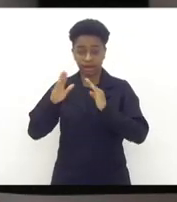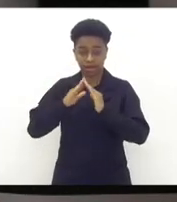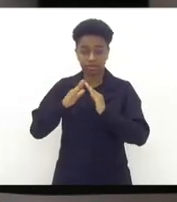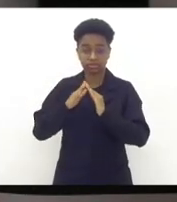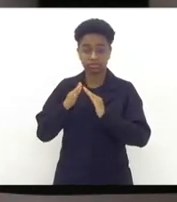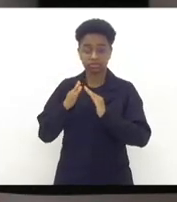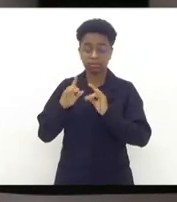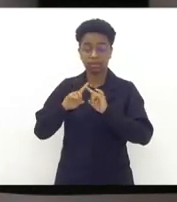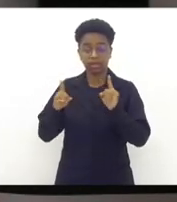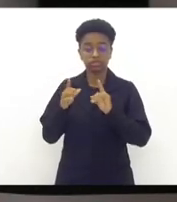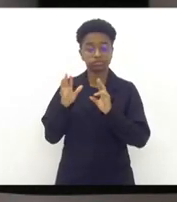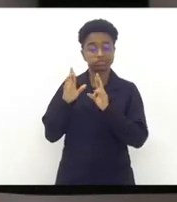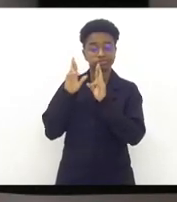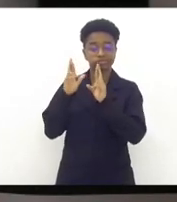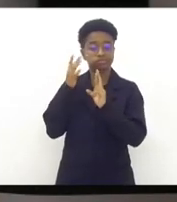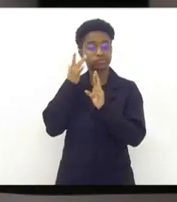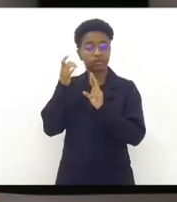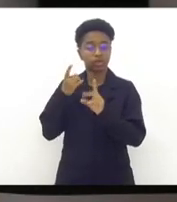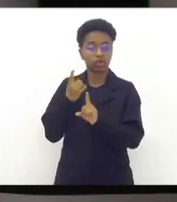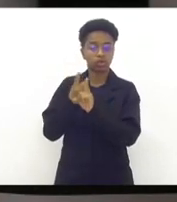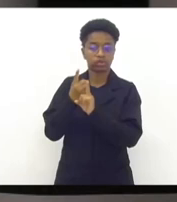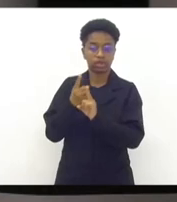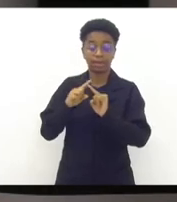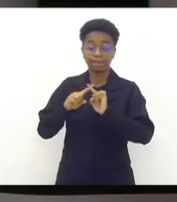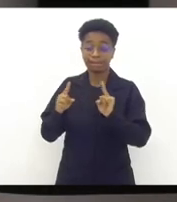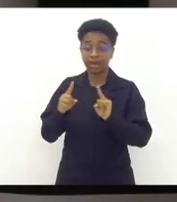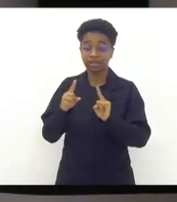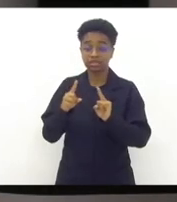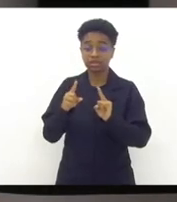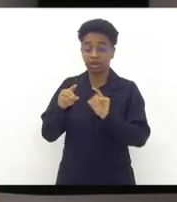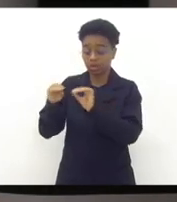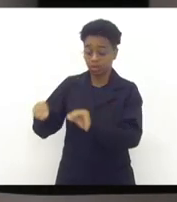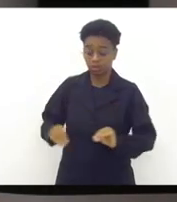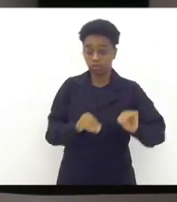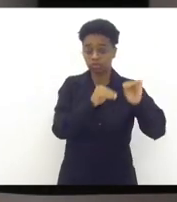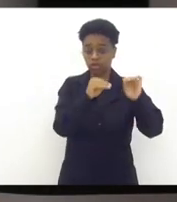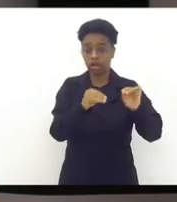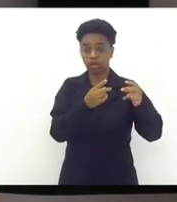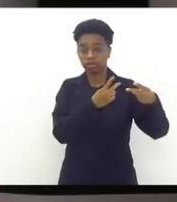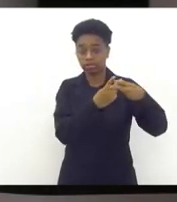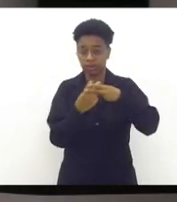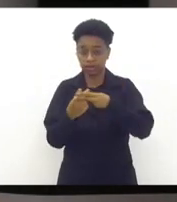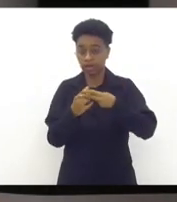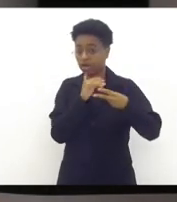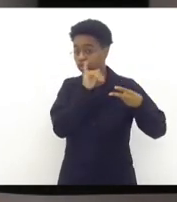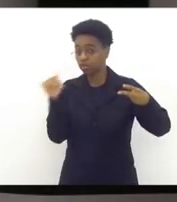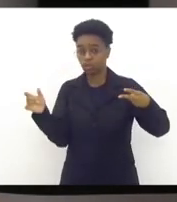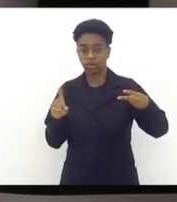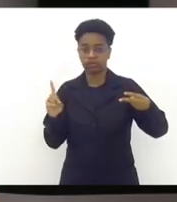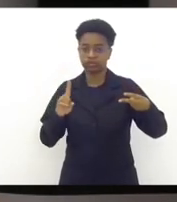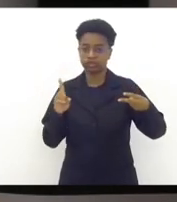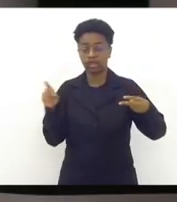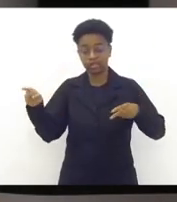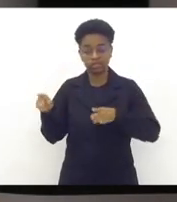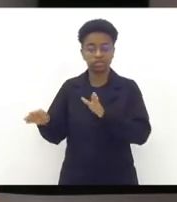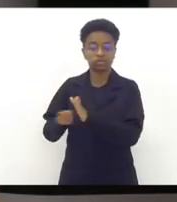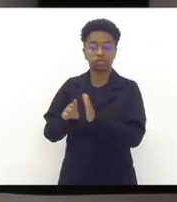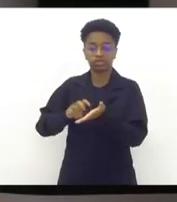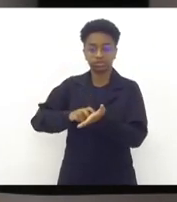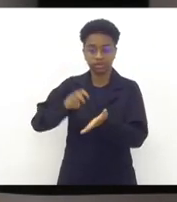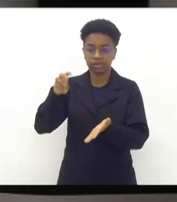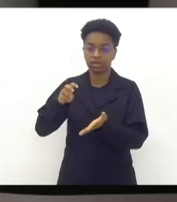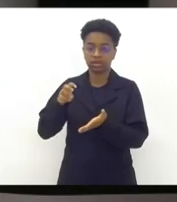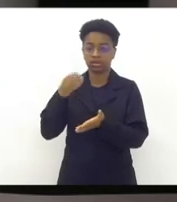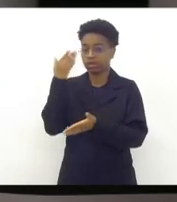ver. Chegando lá, eles me transferiram sem ao menos avisar nada para ela. Fez ela ir de manhã lá para ela não me ver.